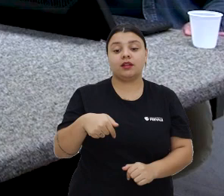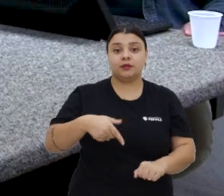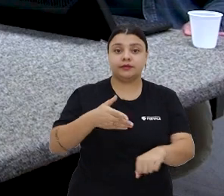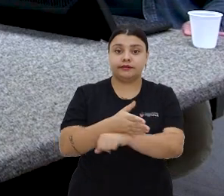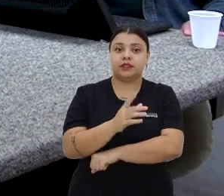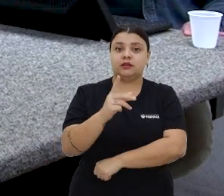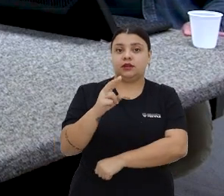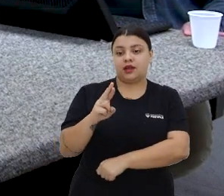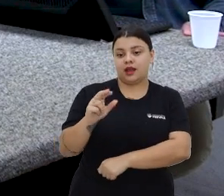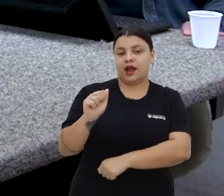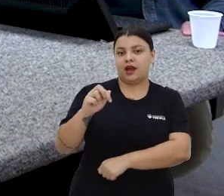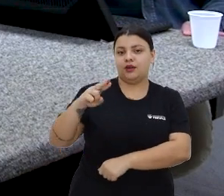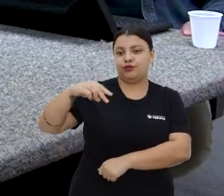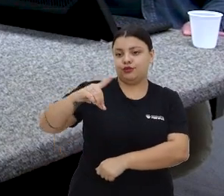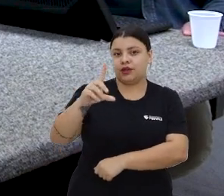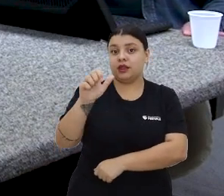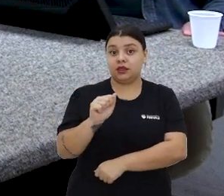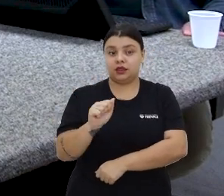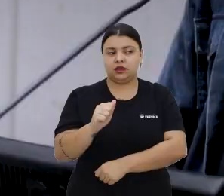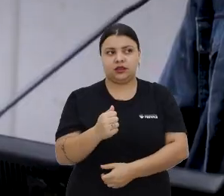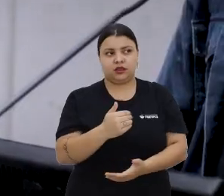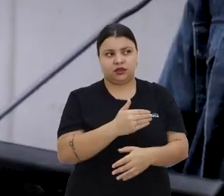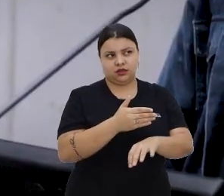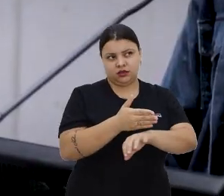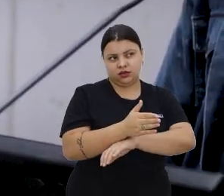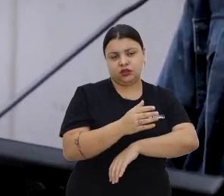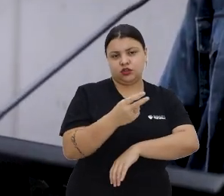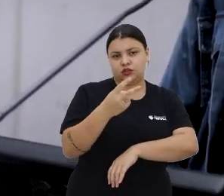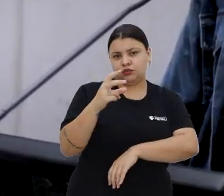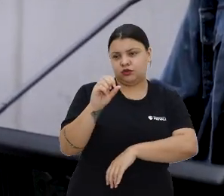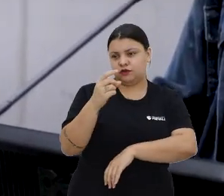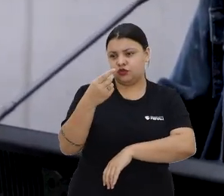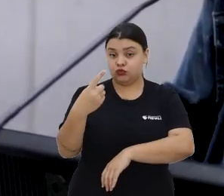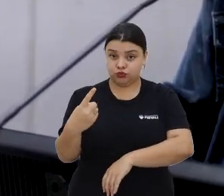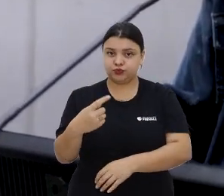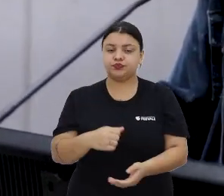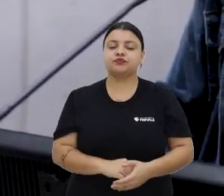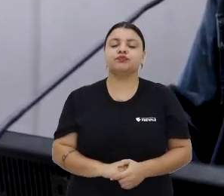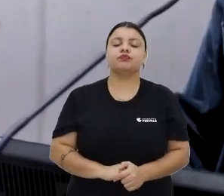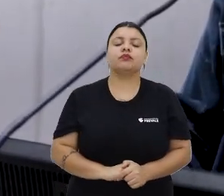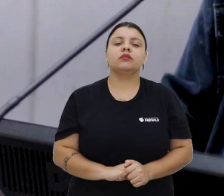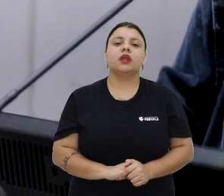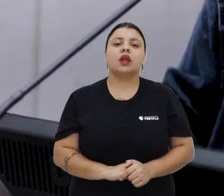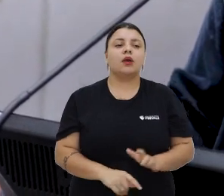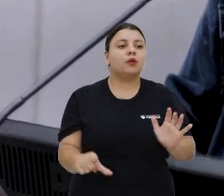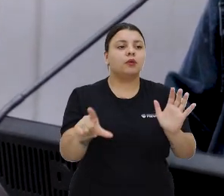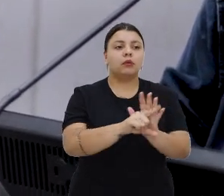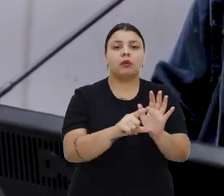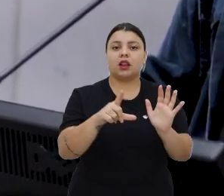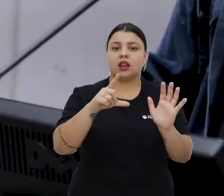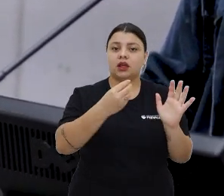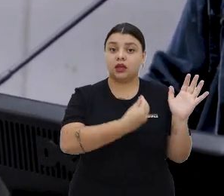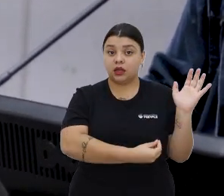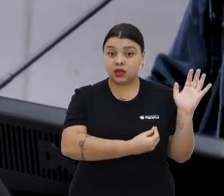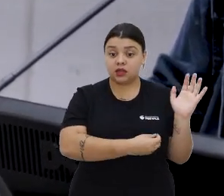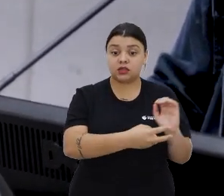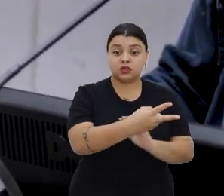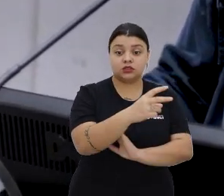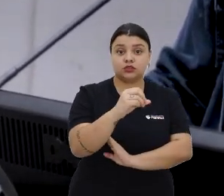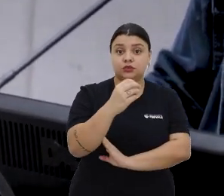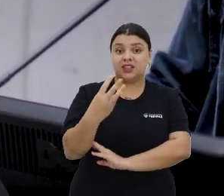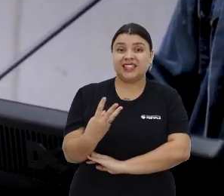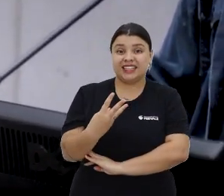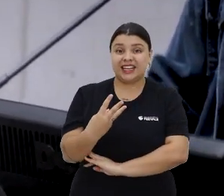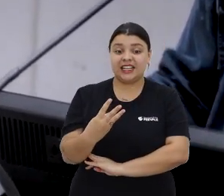Eu entrei em 2021. 2021. Que, tipo, é uma lei que existe desde 2003 e